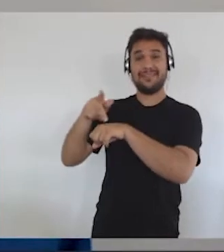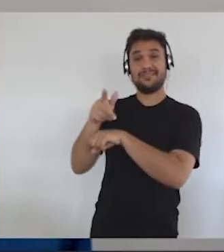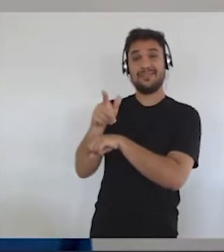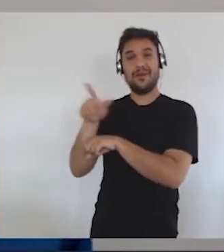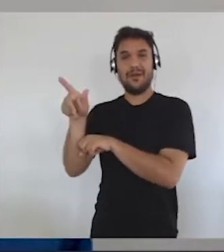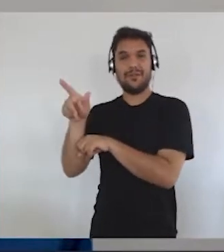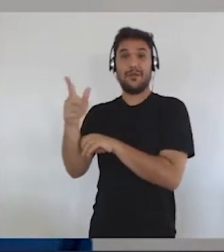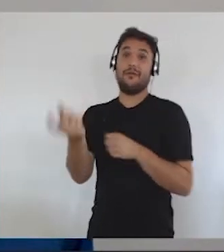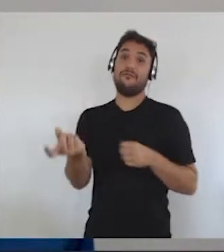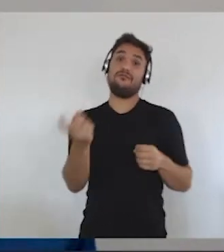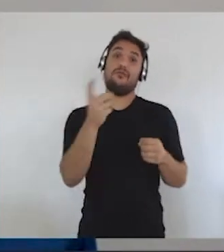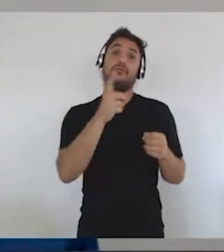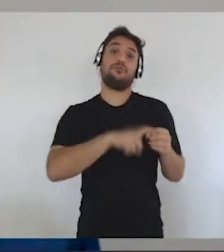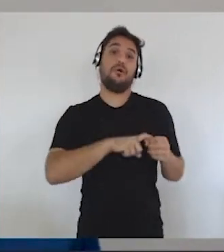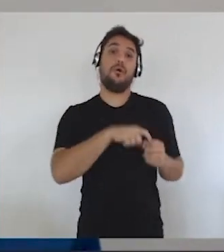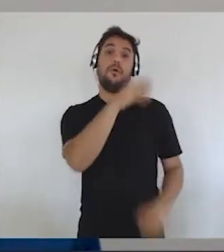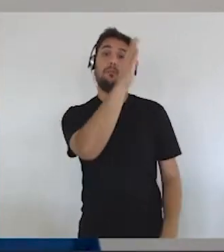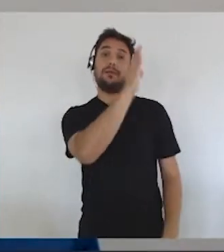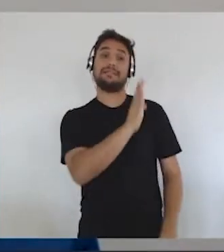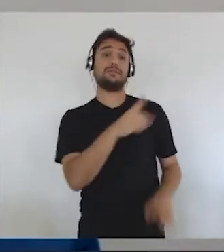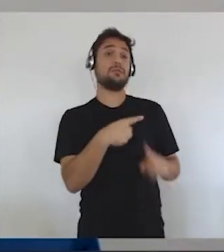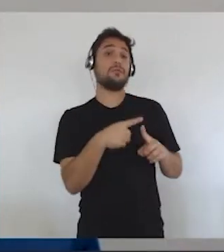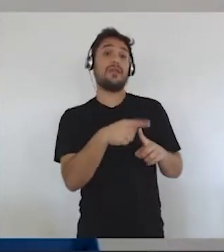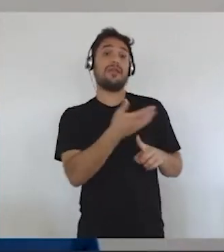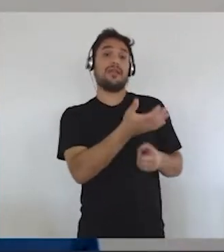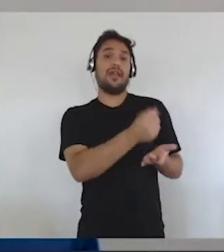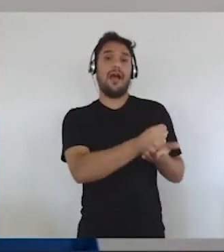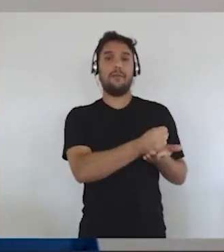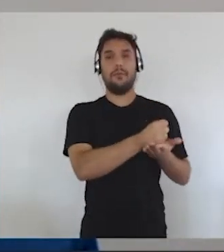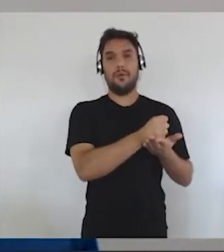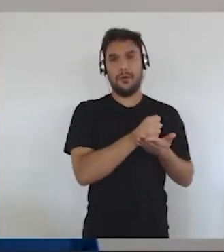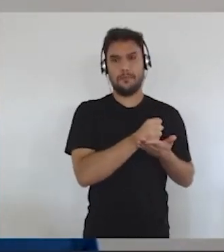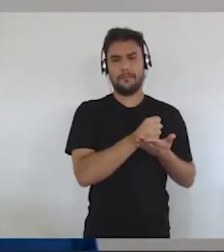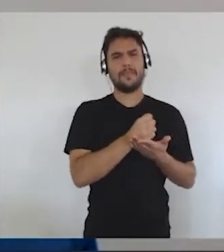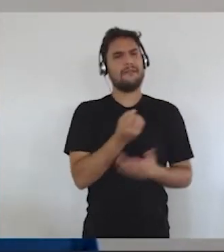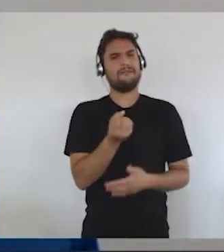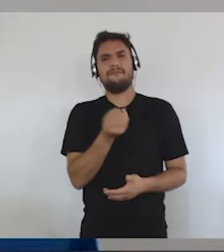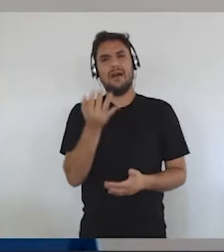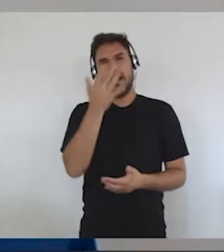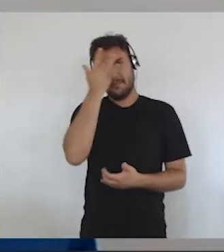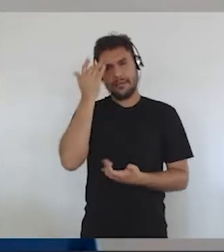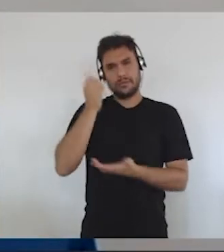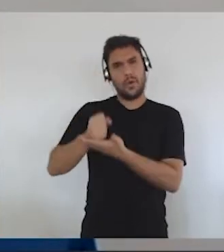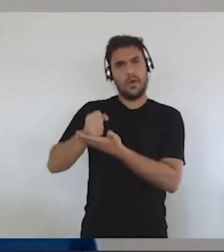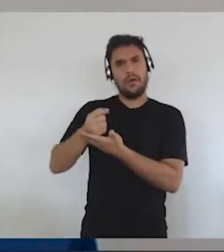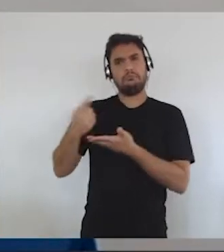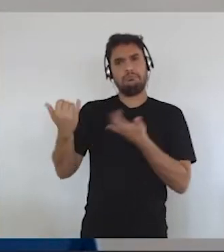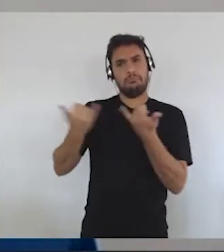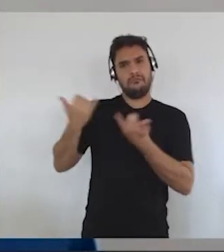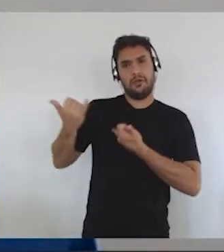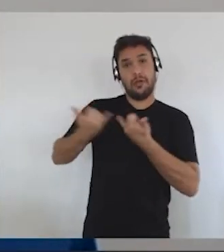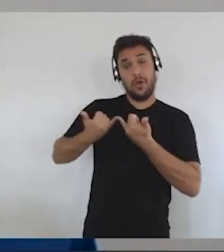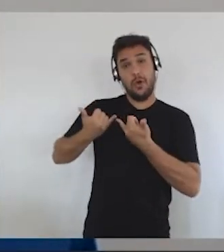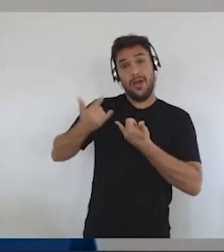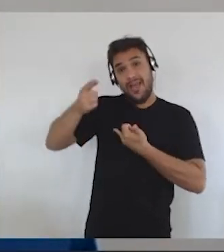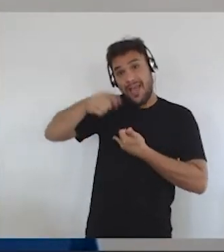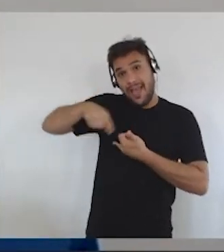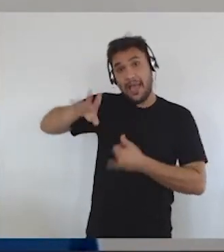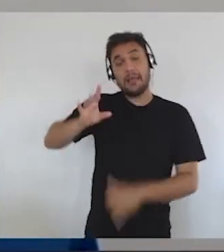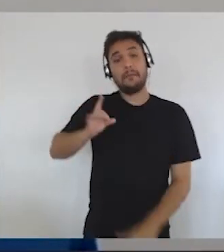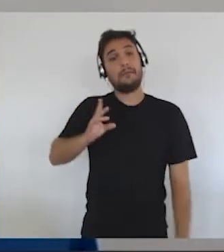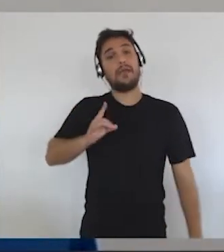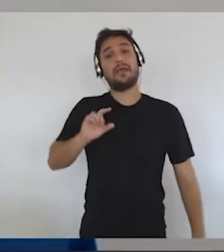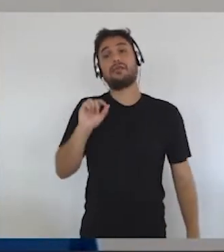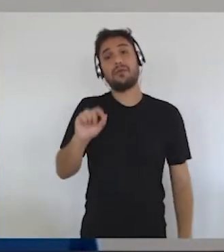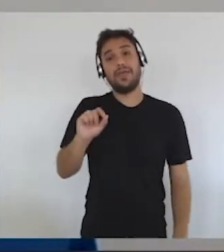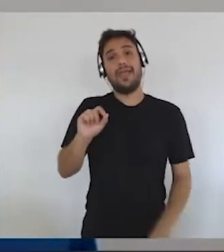se servir de uma rede de apoio. Eu ouvi de muitas pessoas que o maior receio que tinham era o